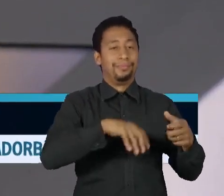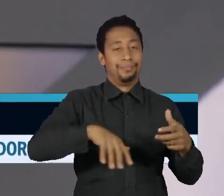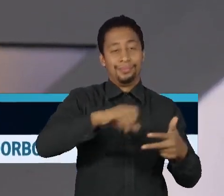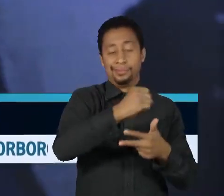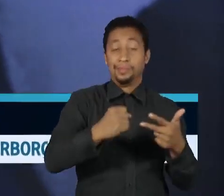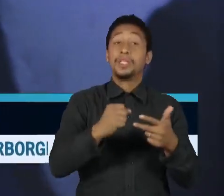CPI